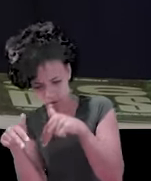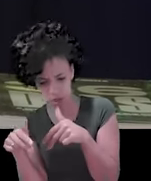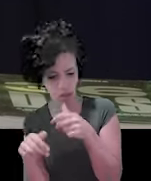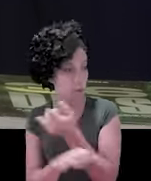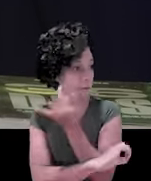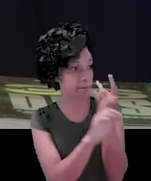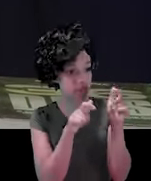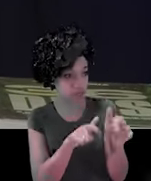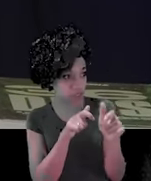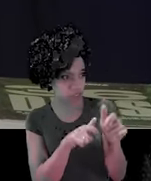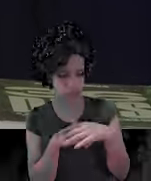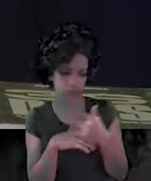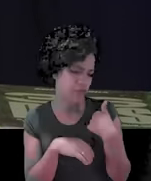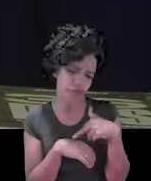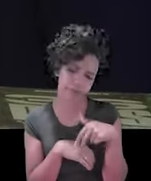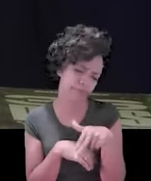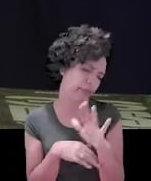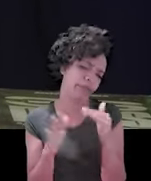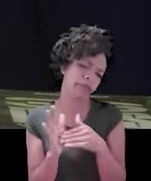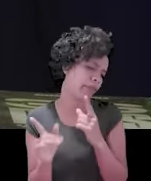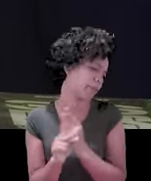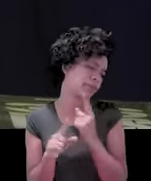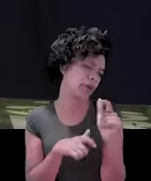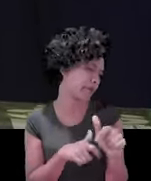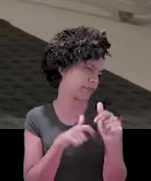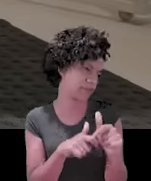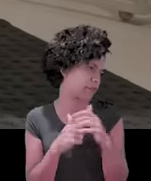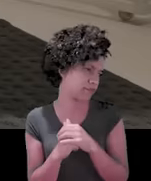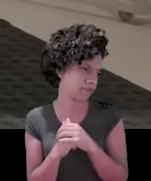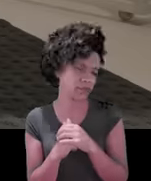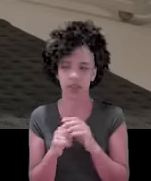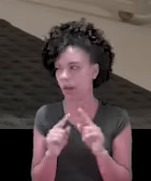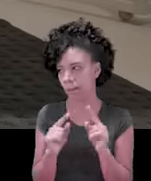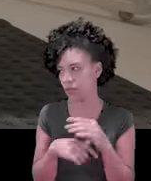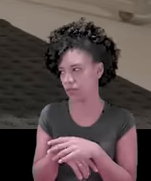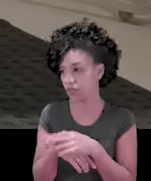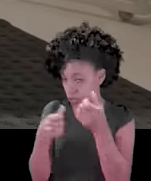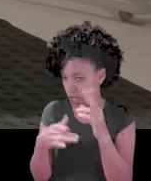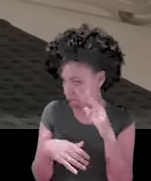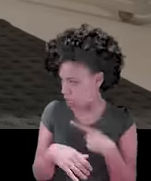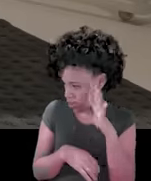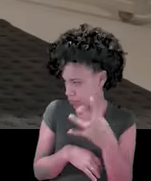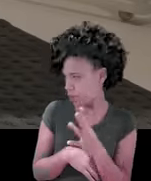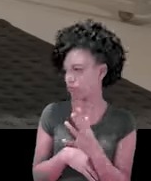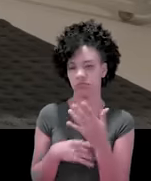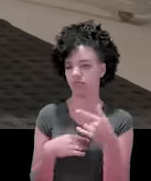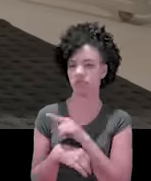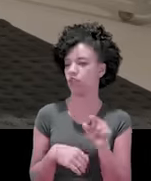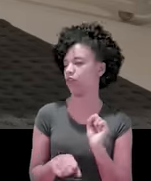vindo vi umas fazendas para lá eu vou andar até encontrar uma fazenda ele de você falou não vou ficar barata eu falei